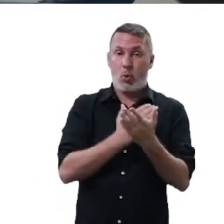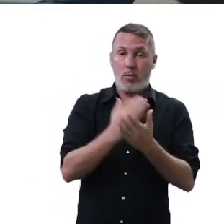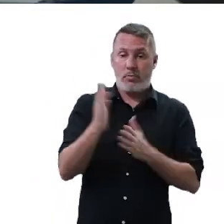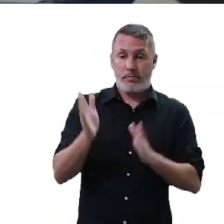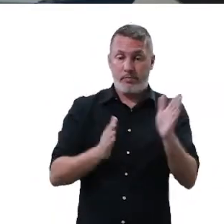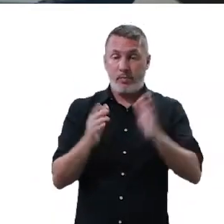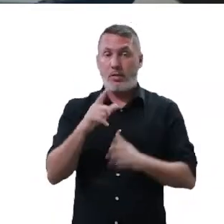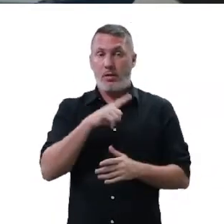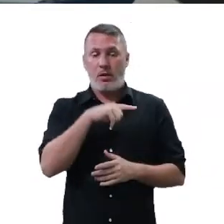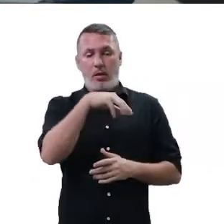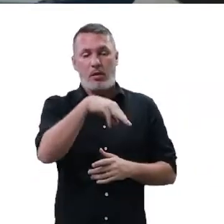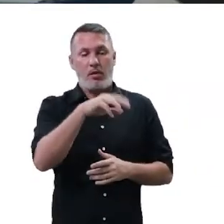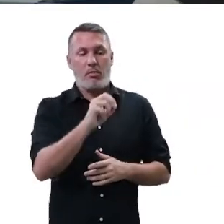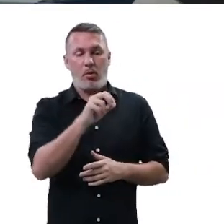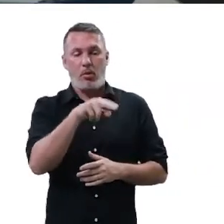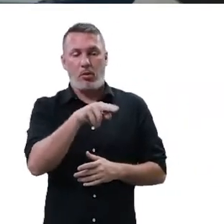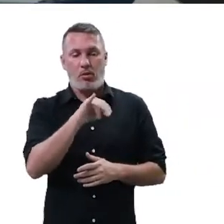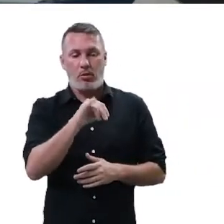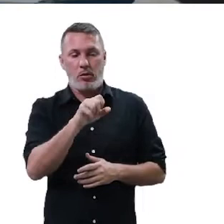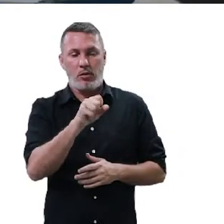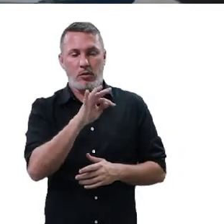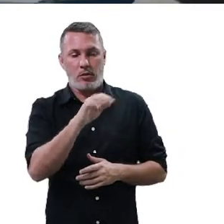os monistas, que até então